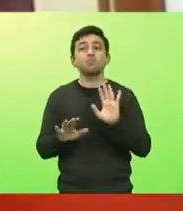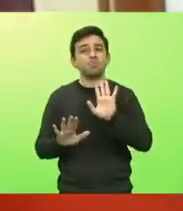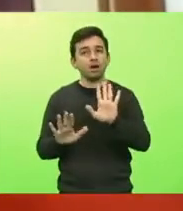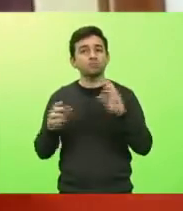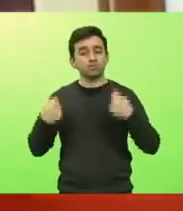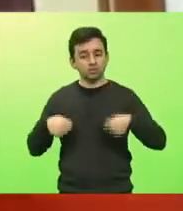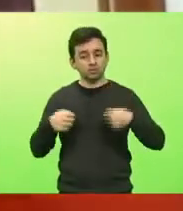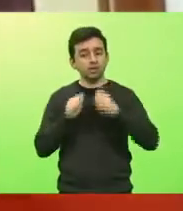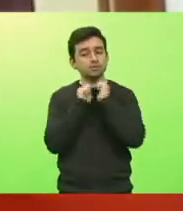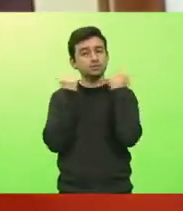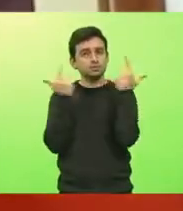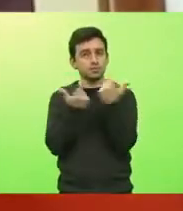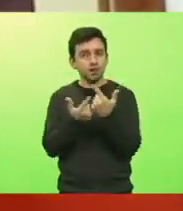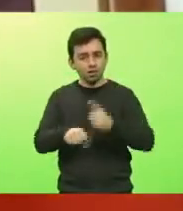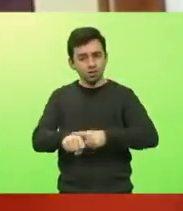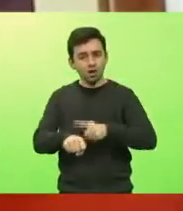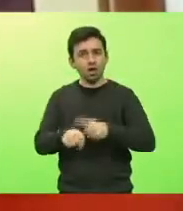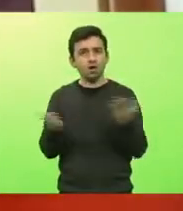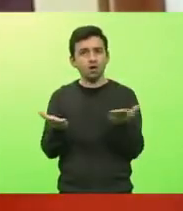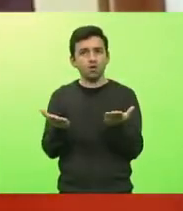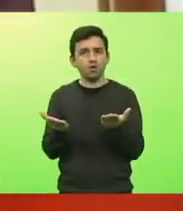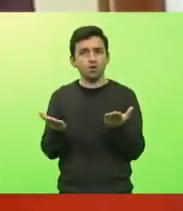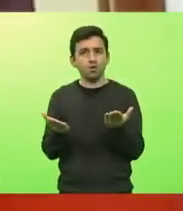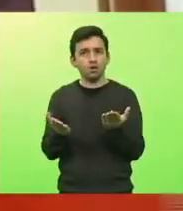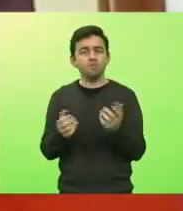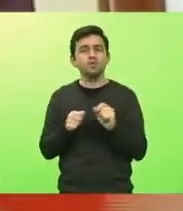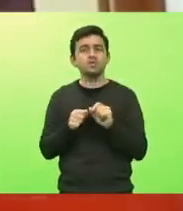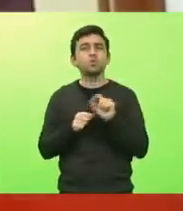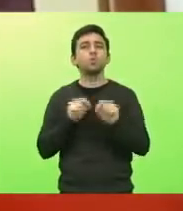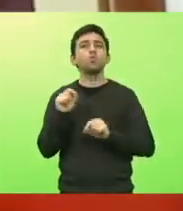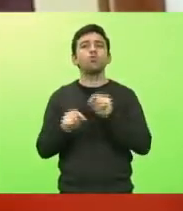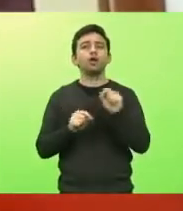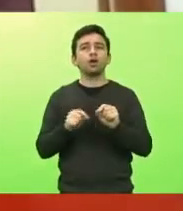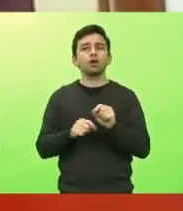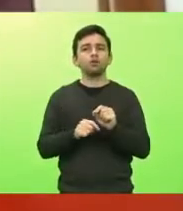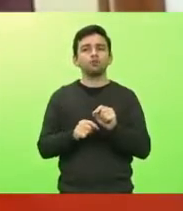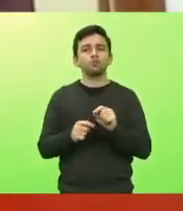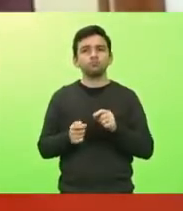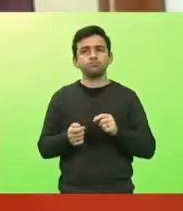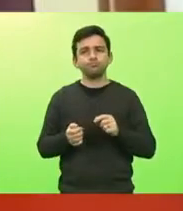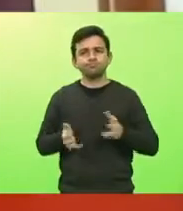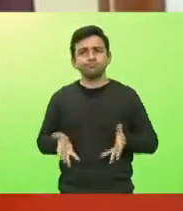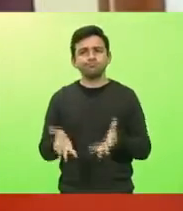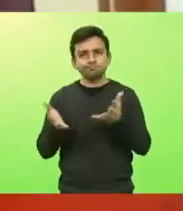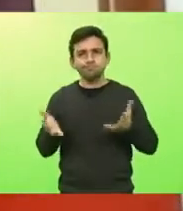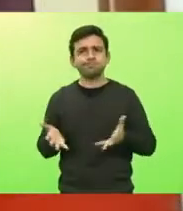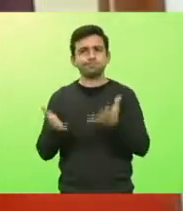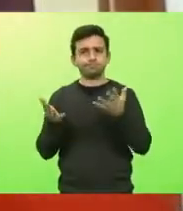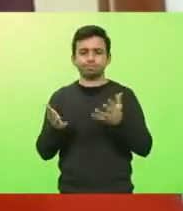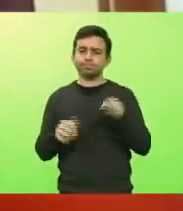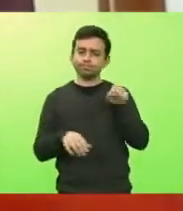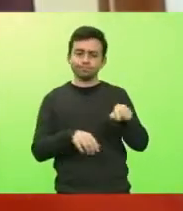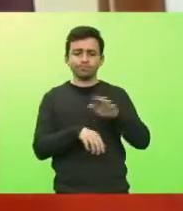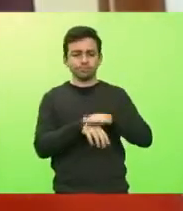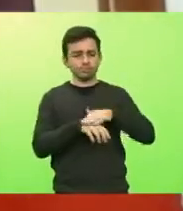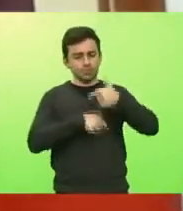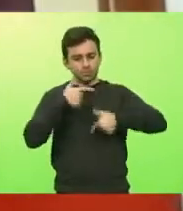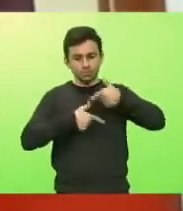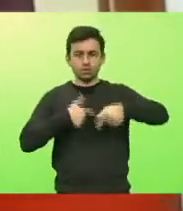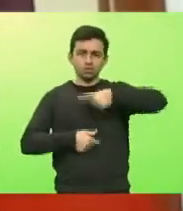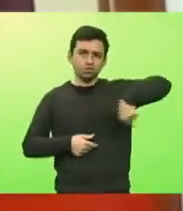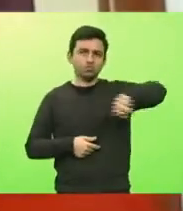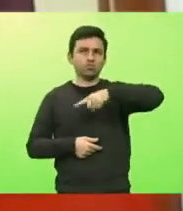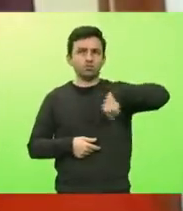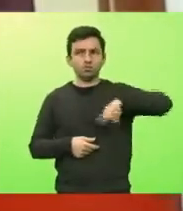Assembleia Legislativa tentar fazer com que o que o governo não faz. Infelizmente, é a verdade. Nós temos